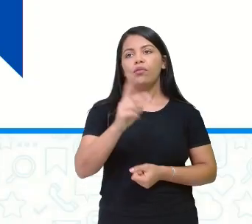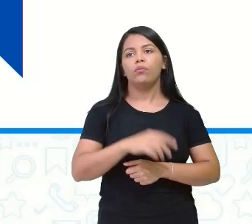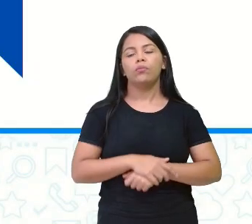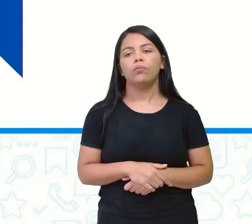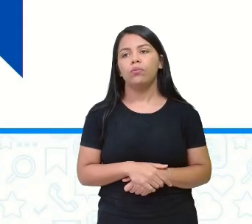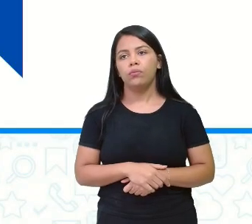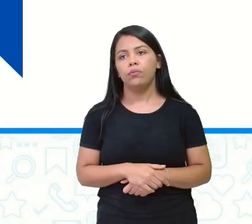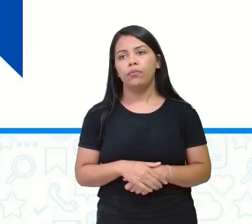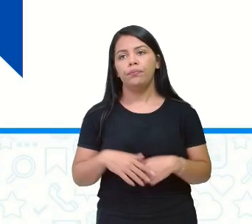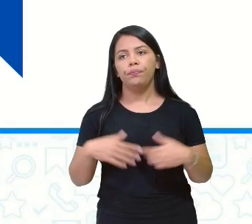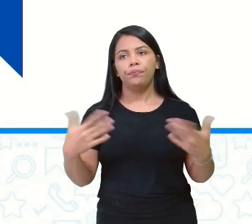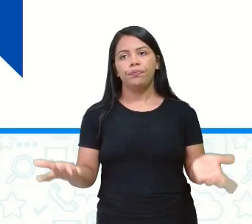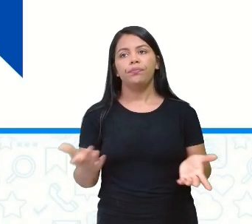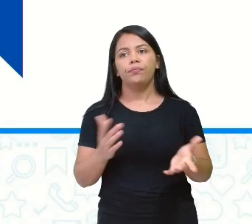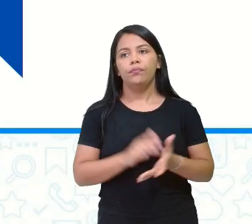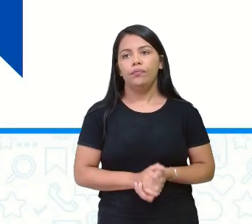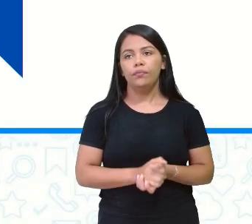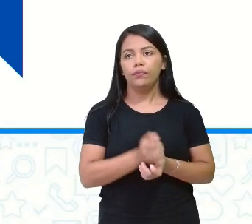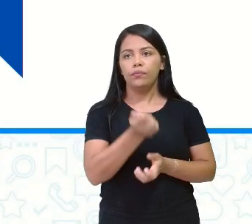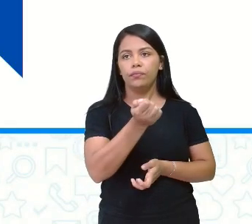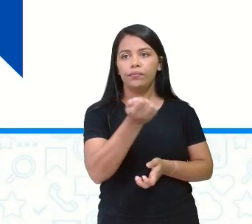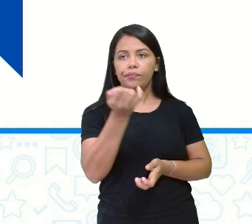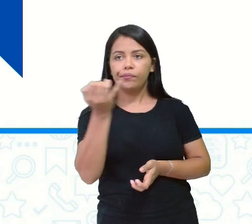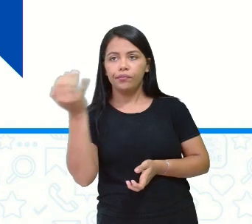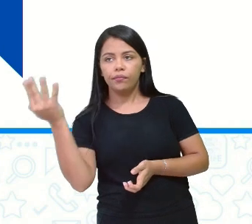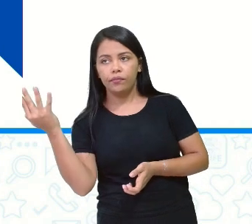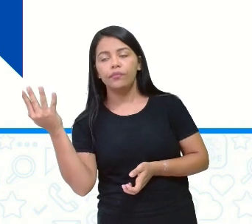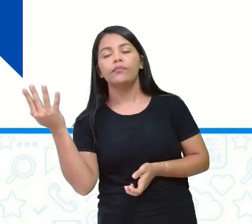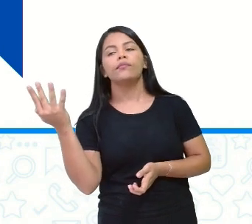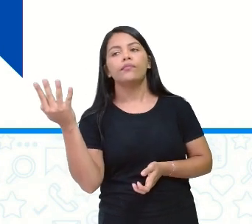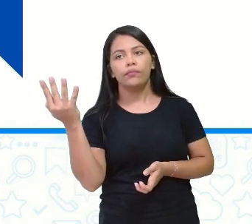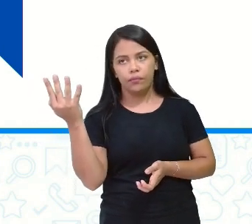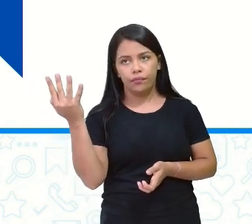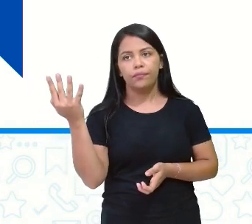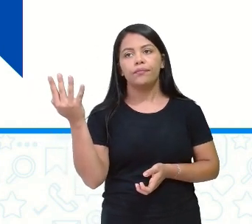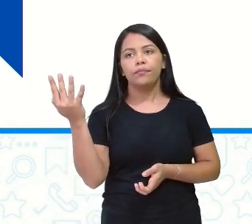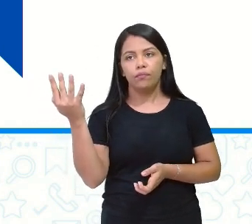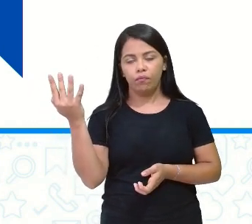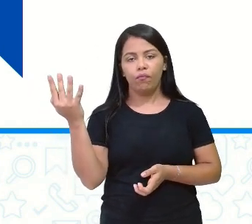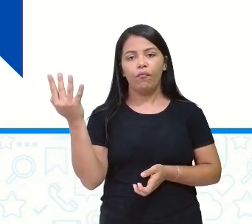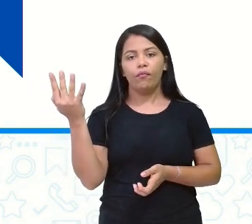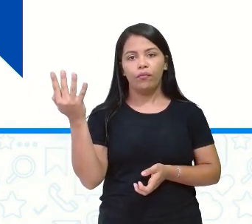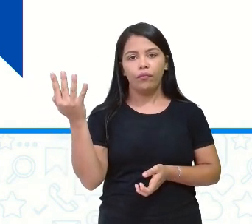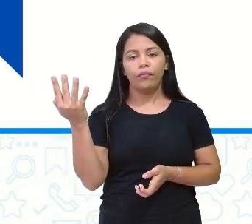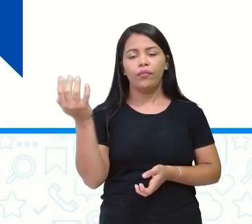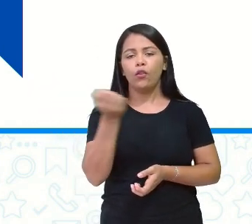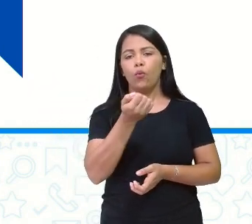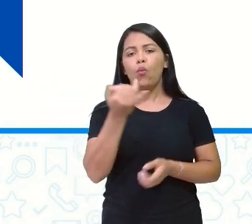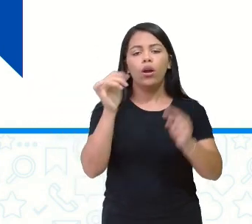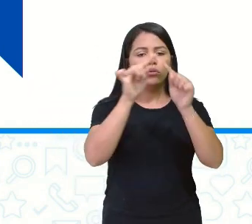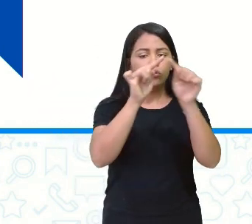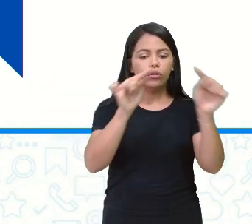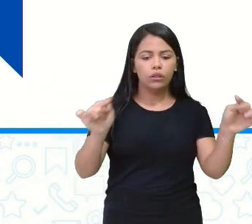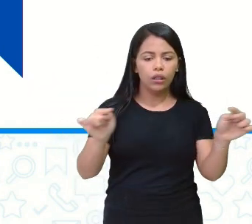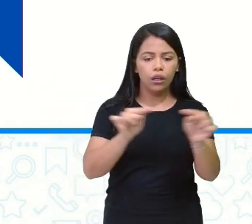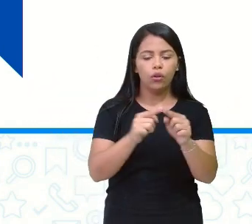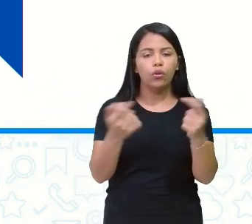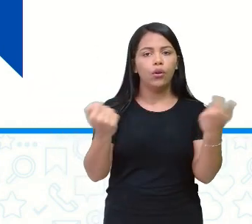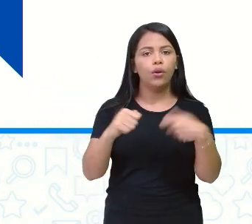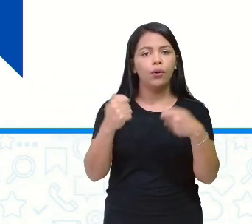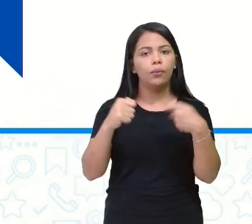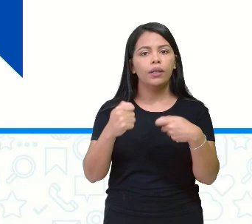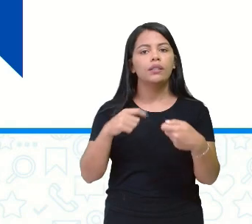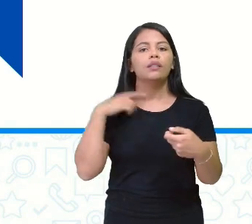Quantas unidades do triângulo são necessárias para cobrir toda a área do